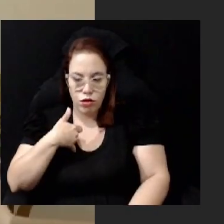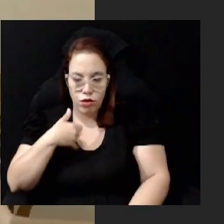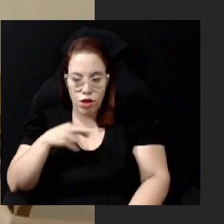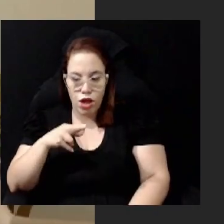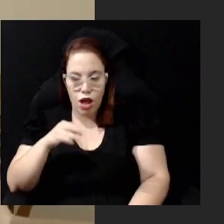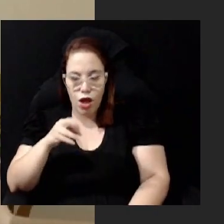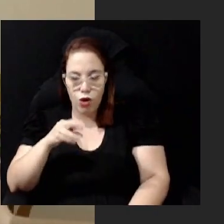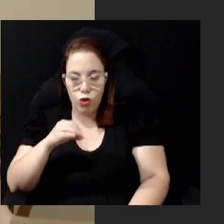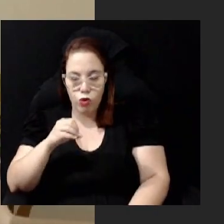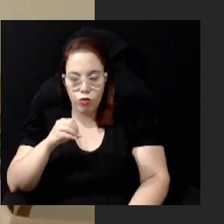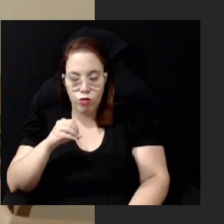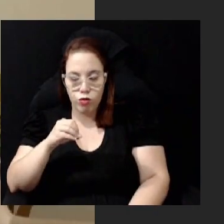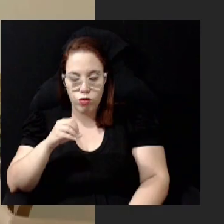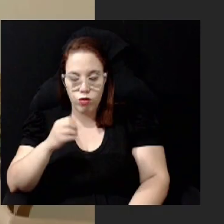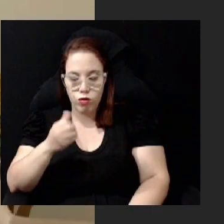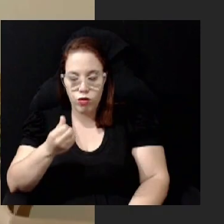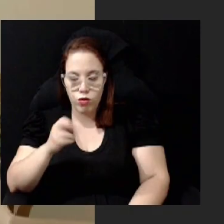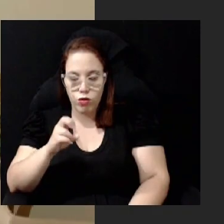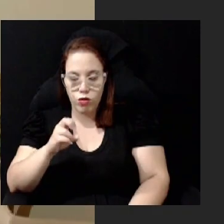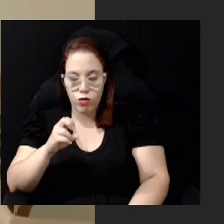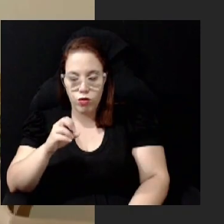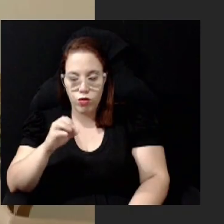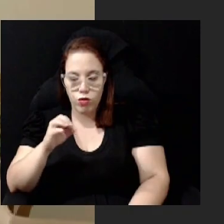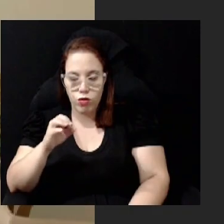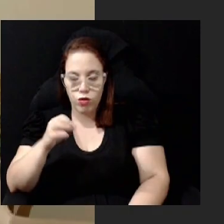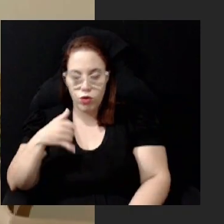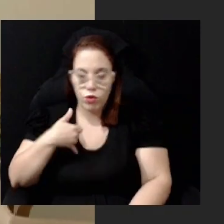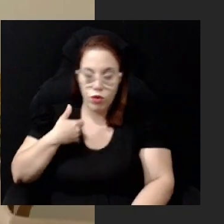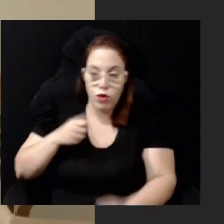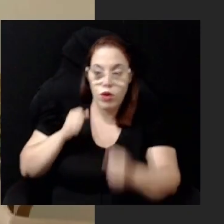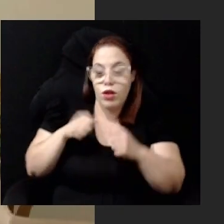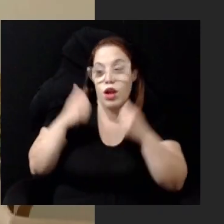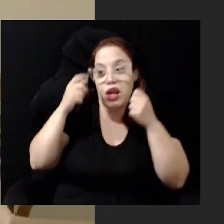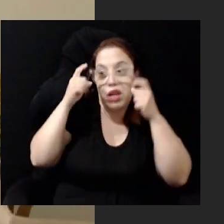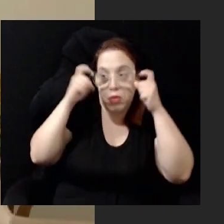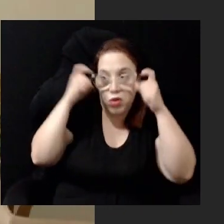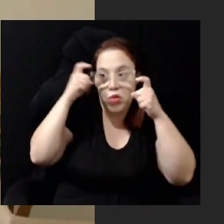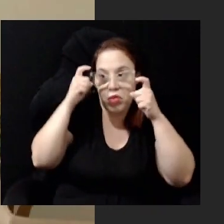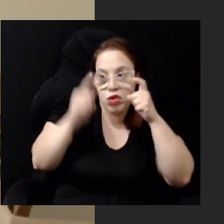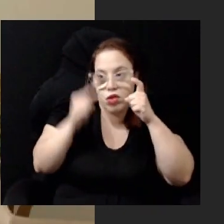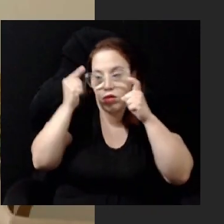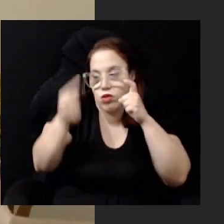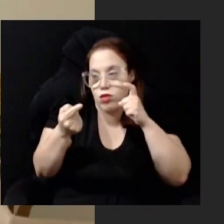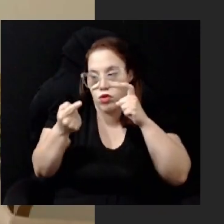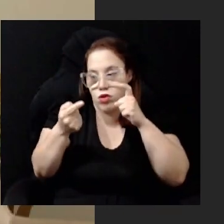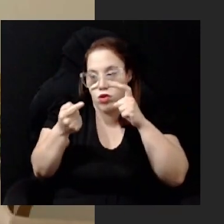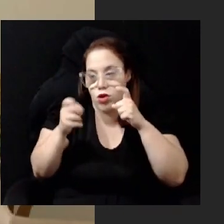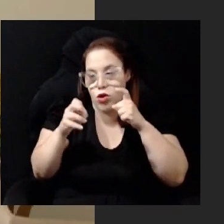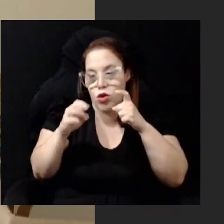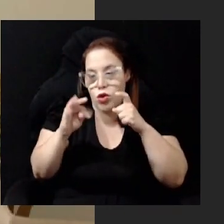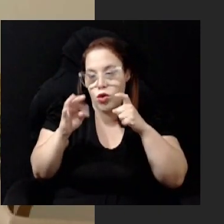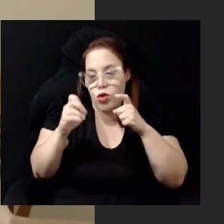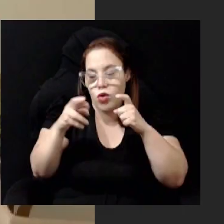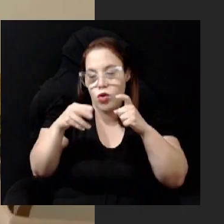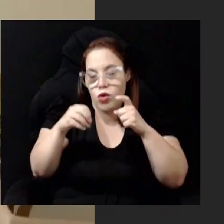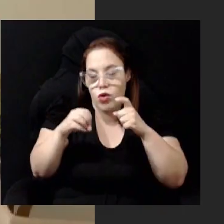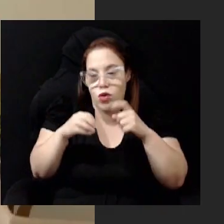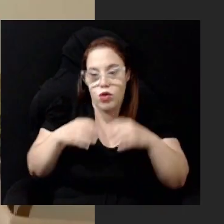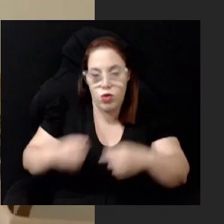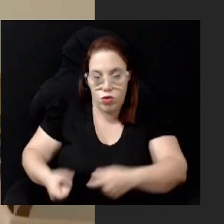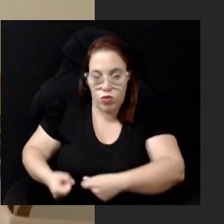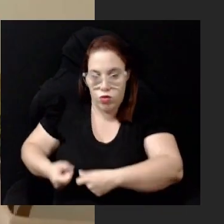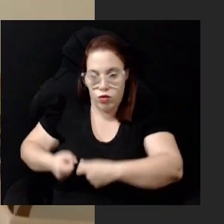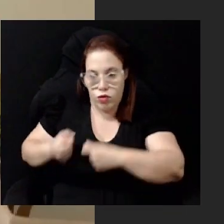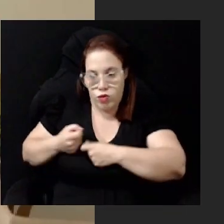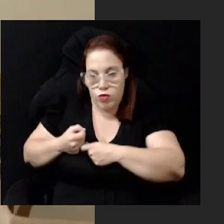as pessoas com mais de 65 anos, elas devem se preocupar com os outros tipos de tumores, com câncer de mama,